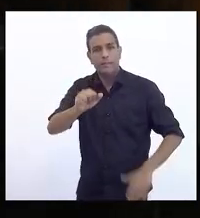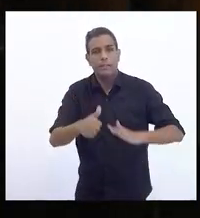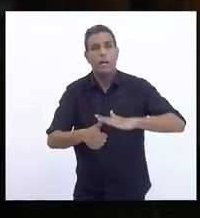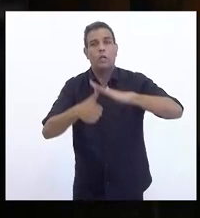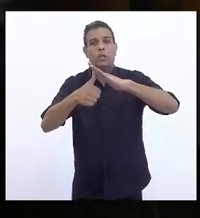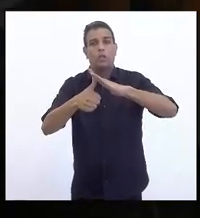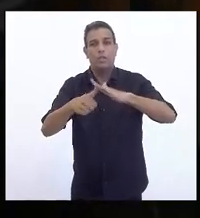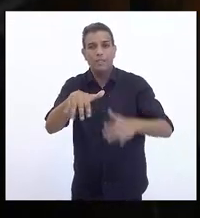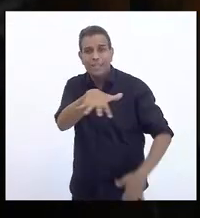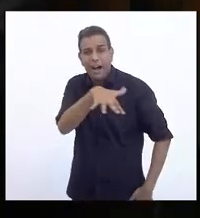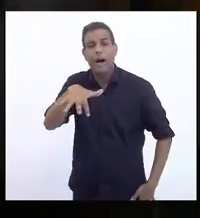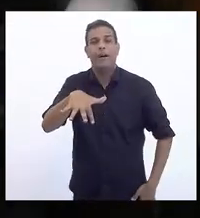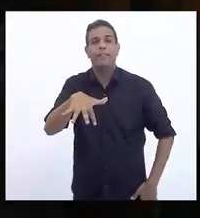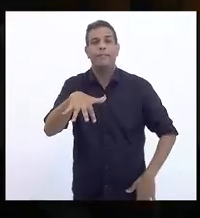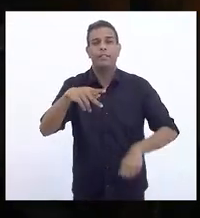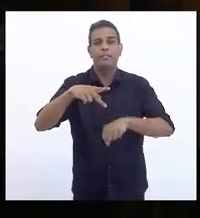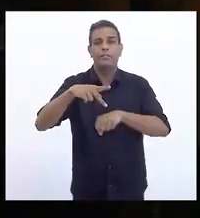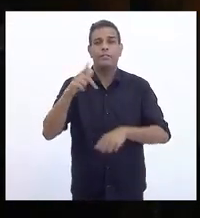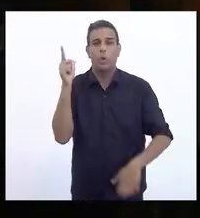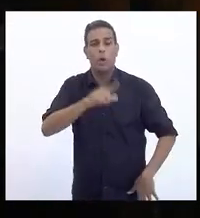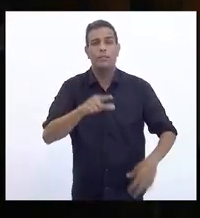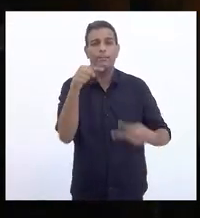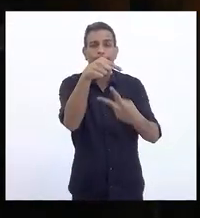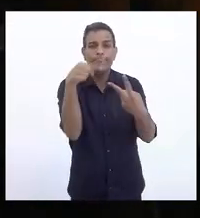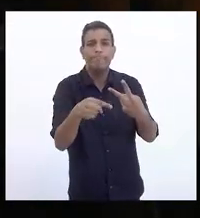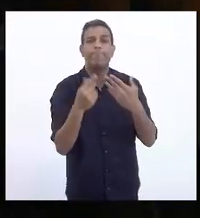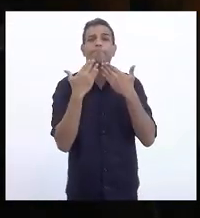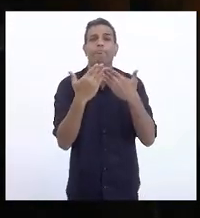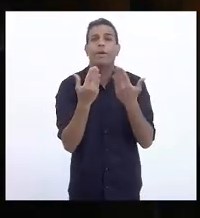graduação, havia